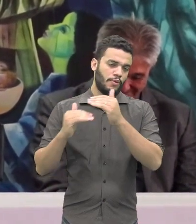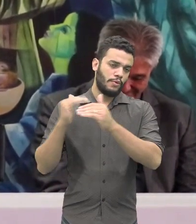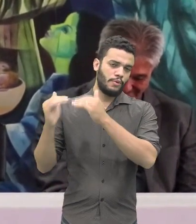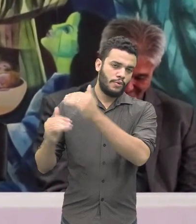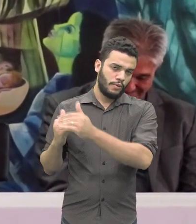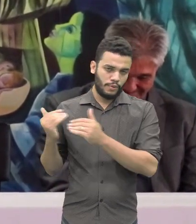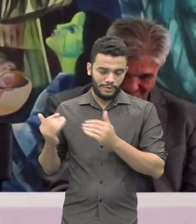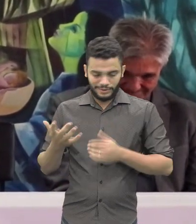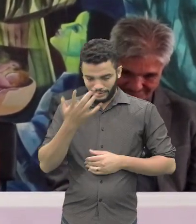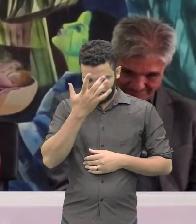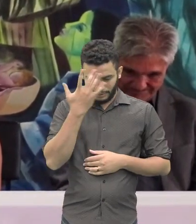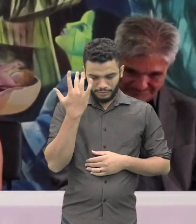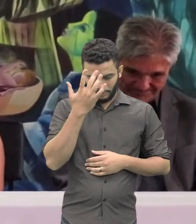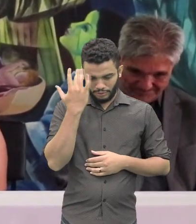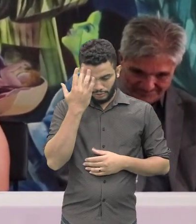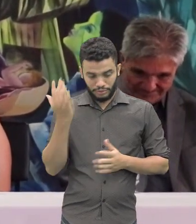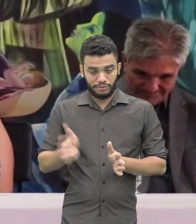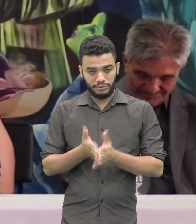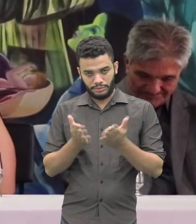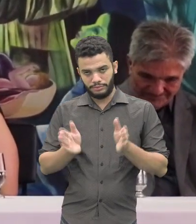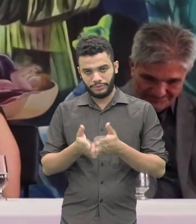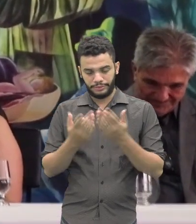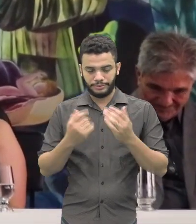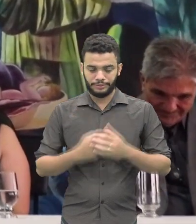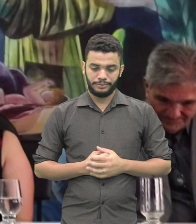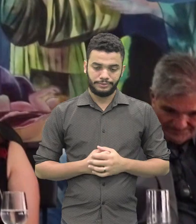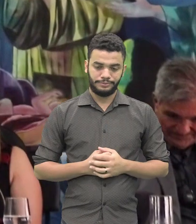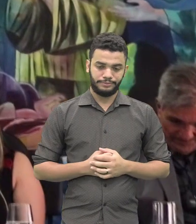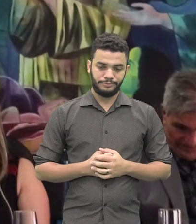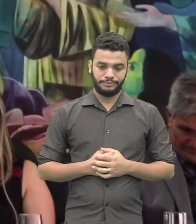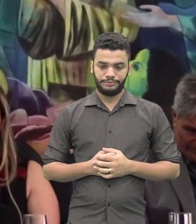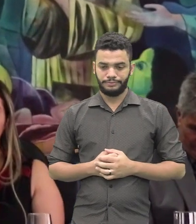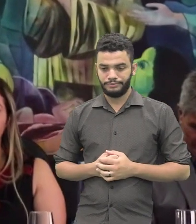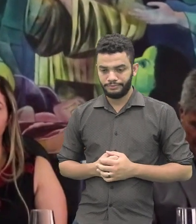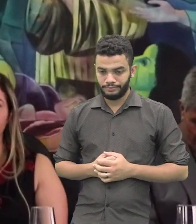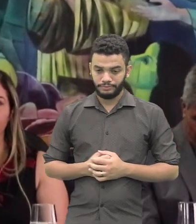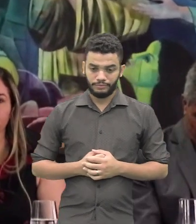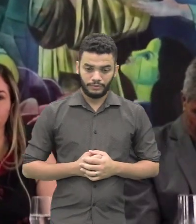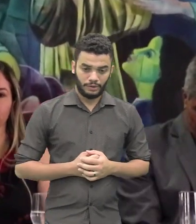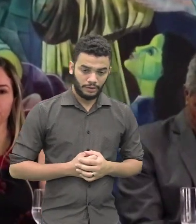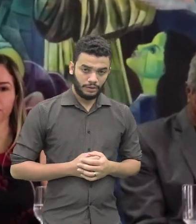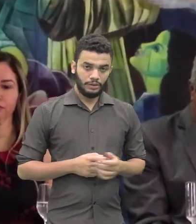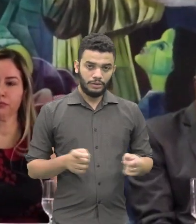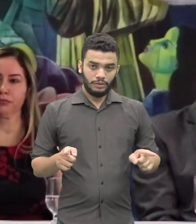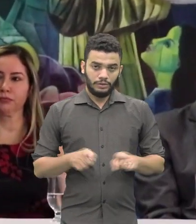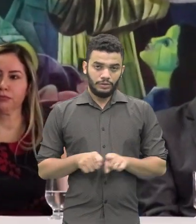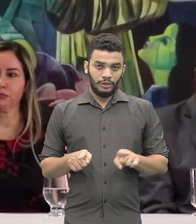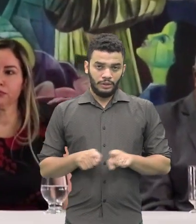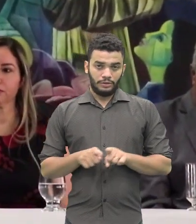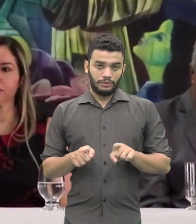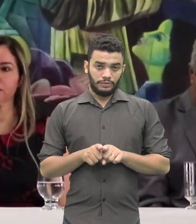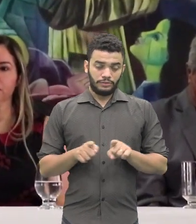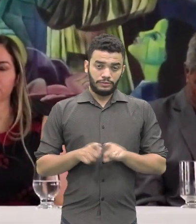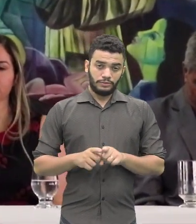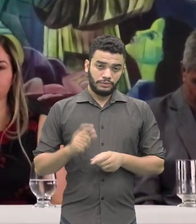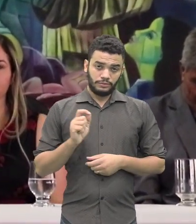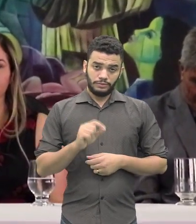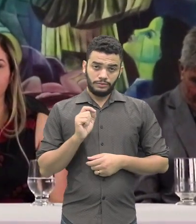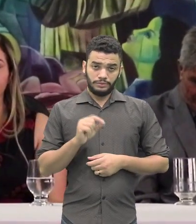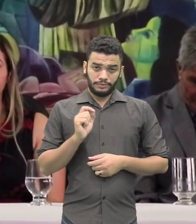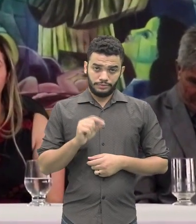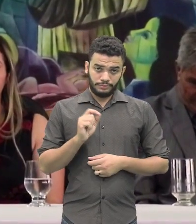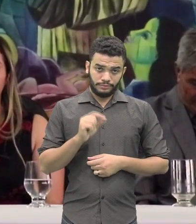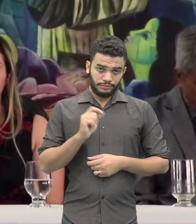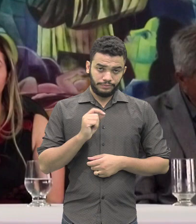eu fico muito feliz da gente estar fazendo o primeiro encontro aqui buscando proteger os direitos das nossas crianças e adolescentes